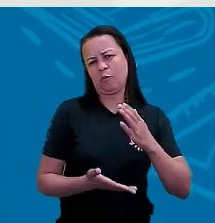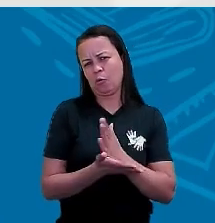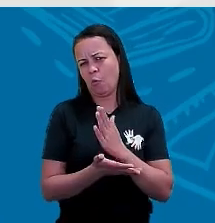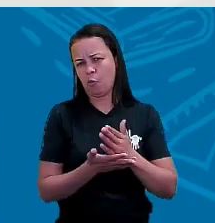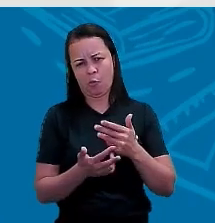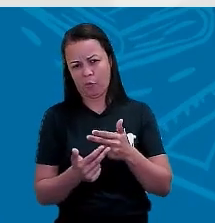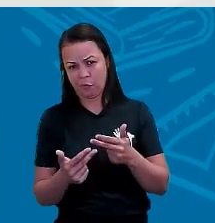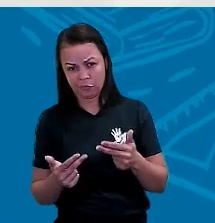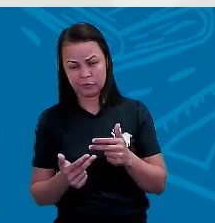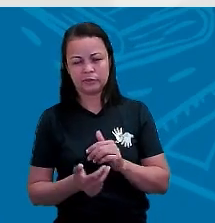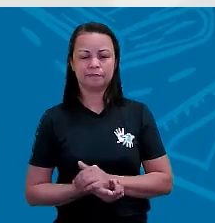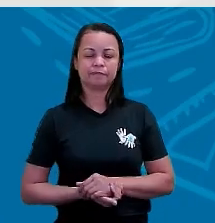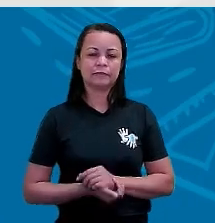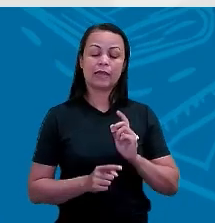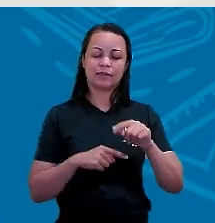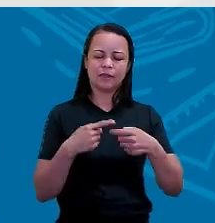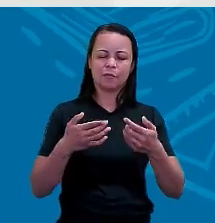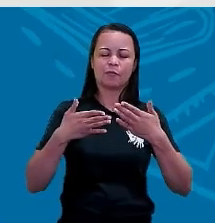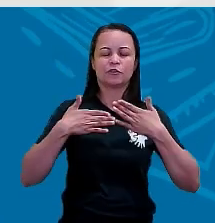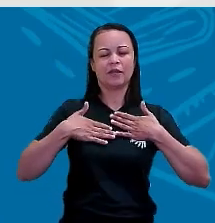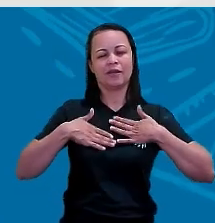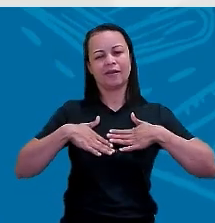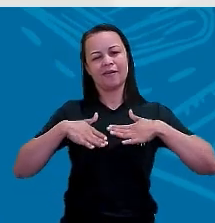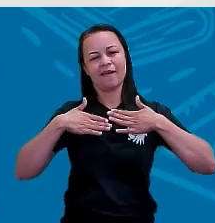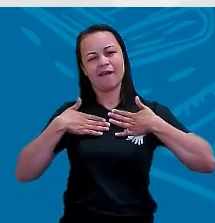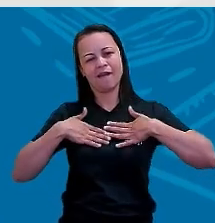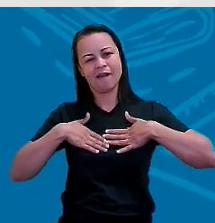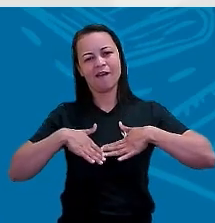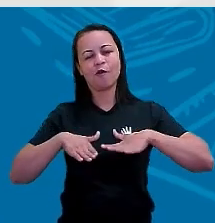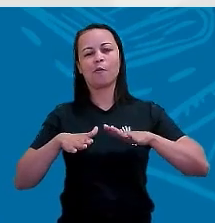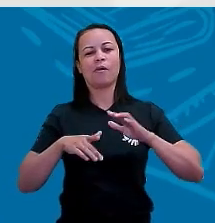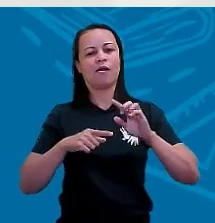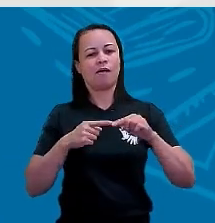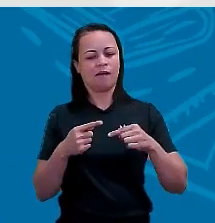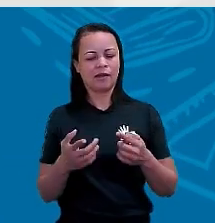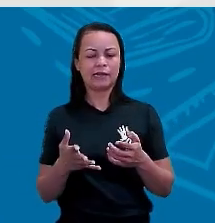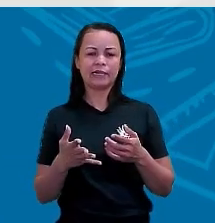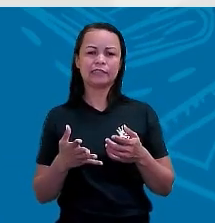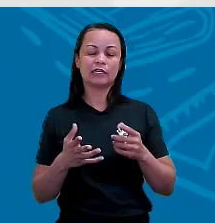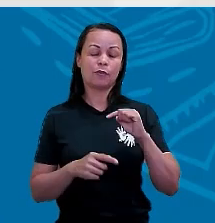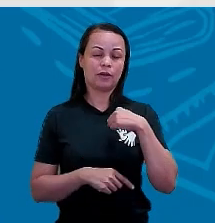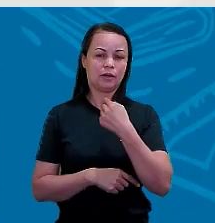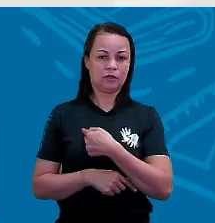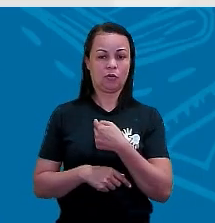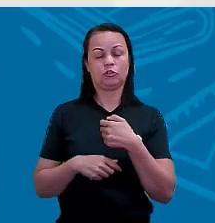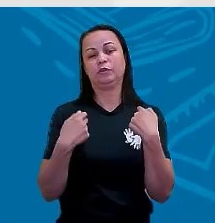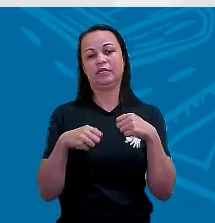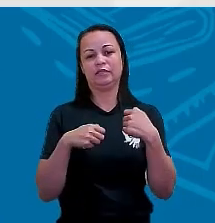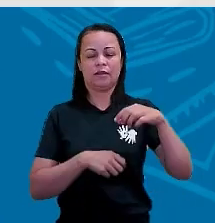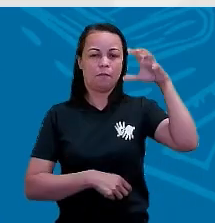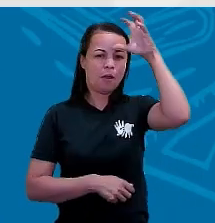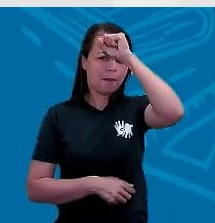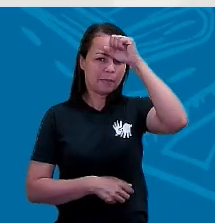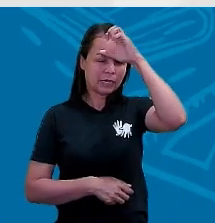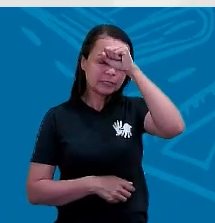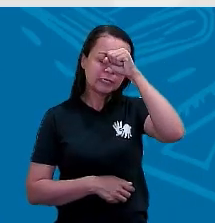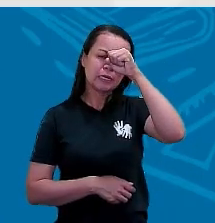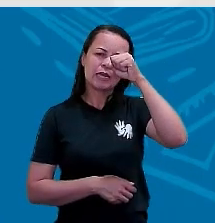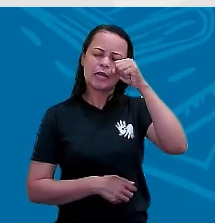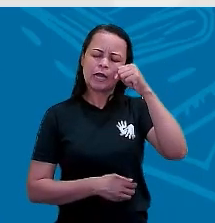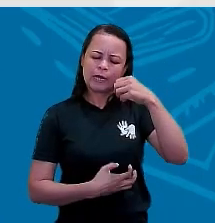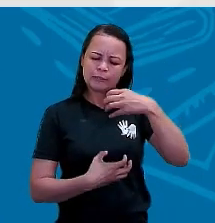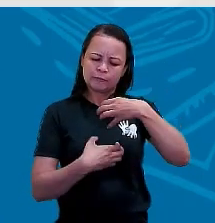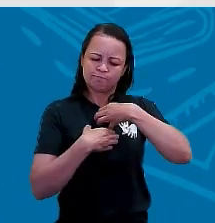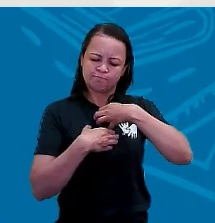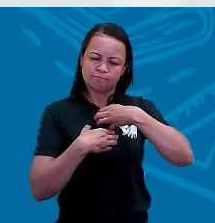algum motivo, mas depois vem a calma, não é? Então a gente tem que aprender a lidar com os nossos